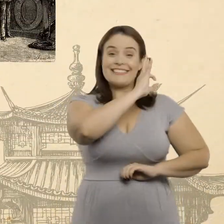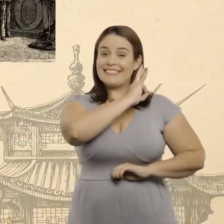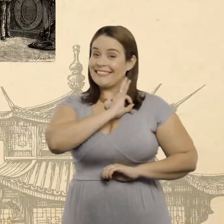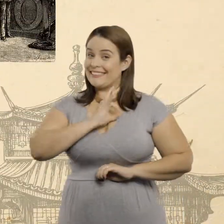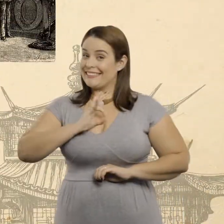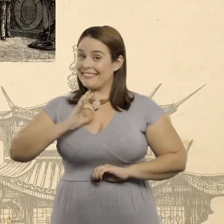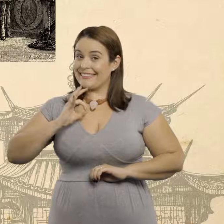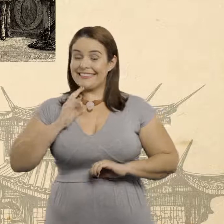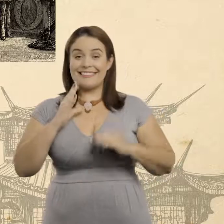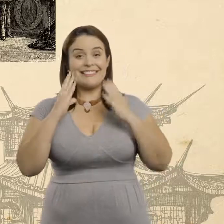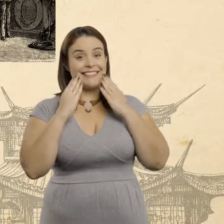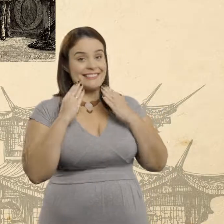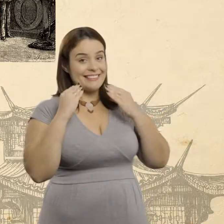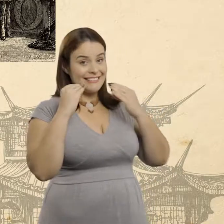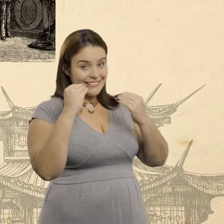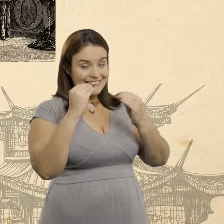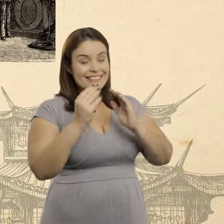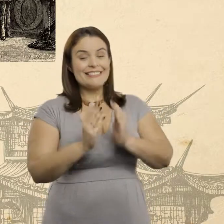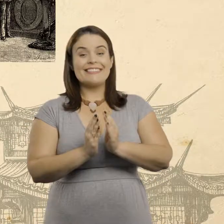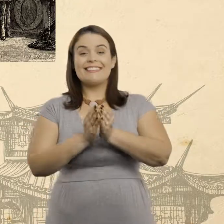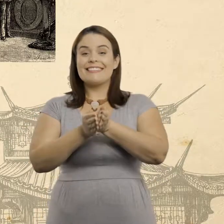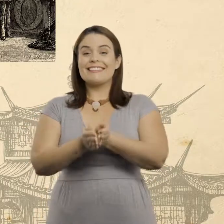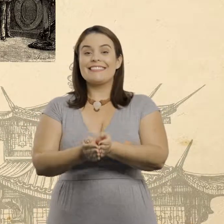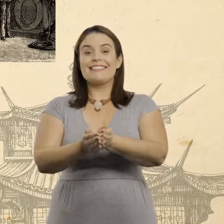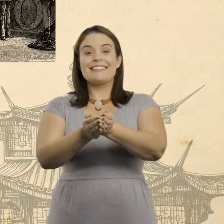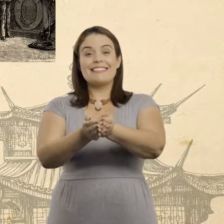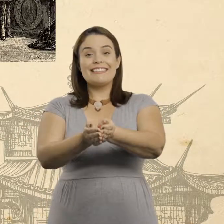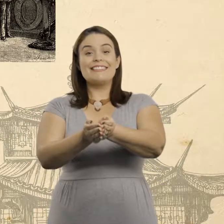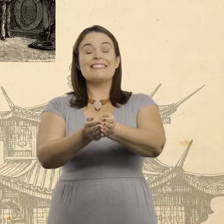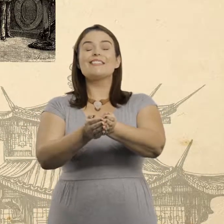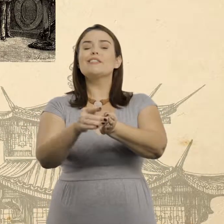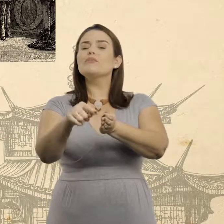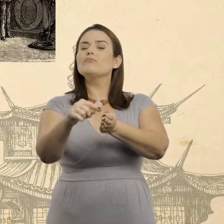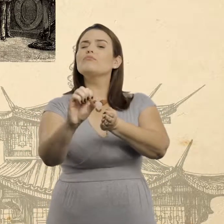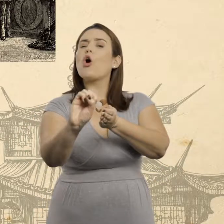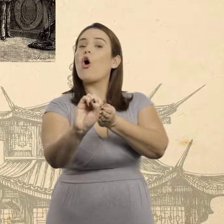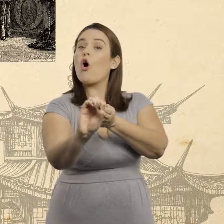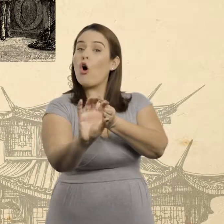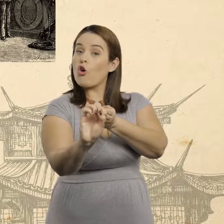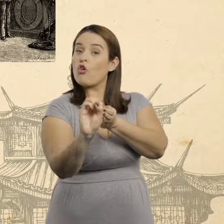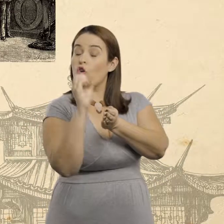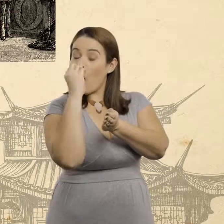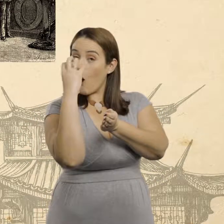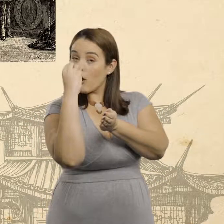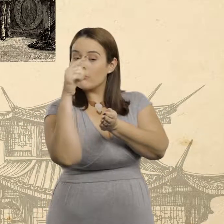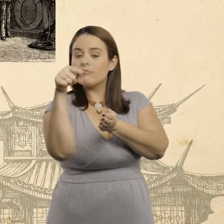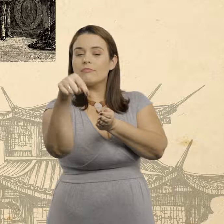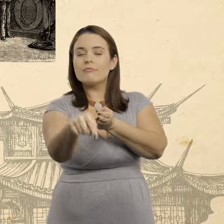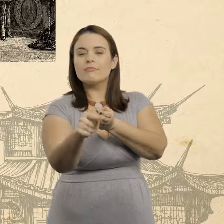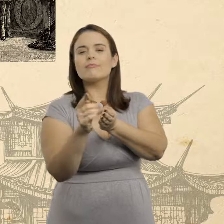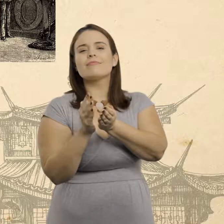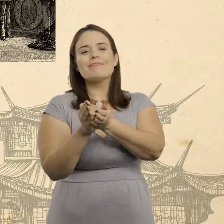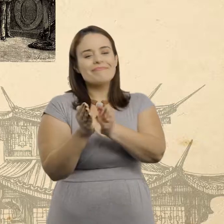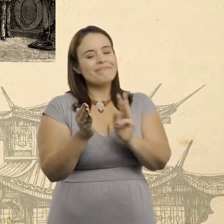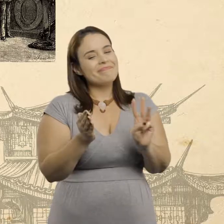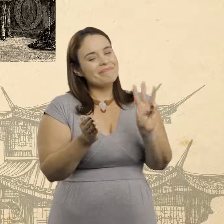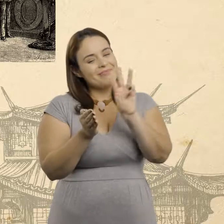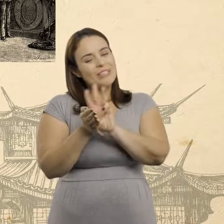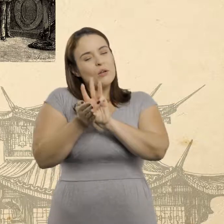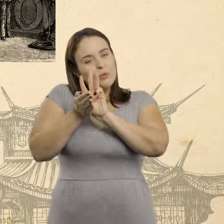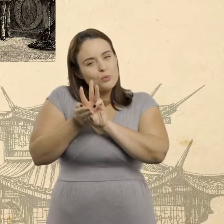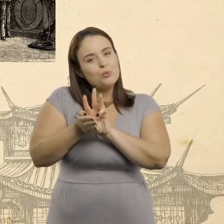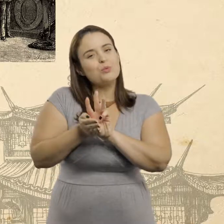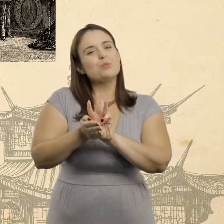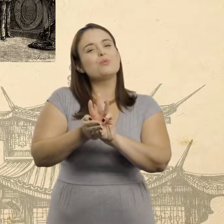Passepartout, a jovem Aouda e o Sr. Fogg entraram no navio em direção a Hong Kong. A travessia do mar ia